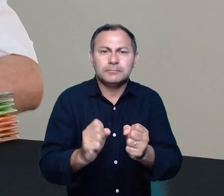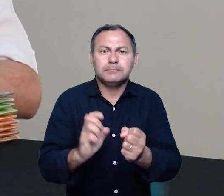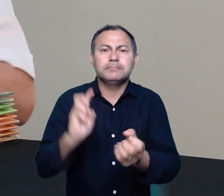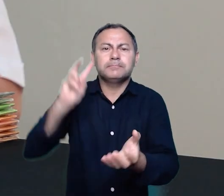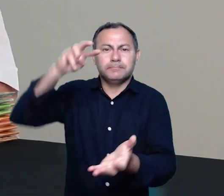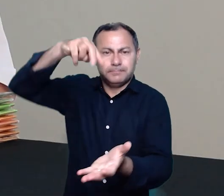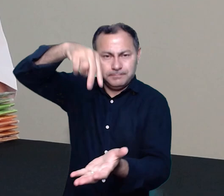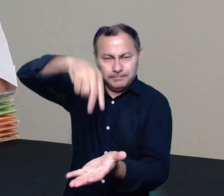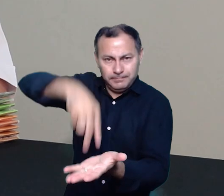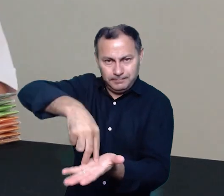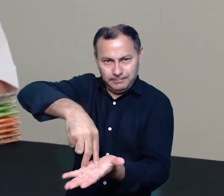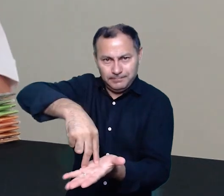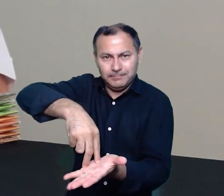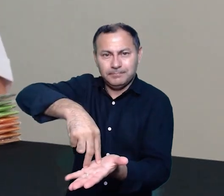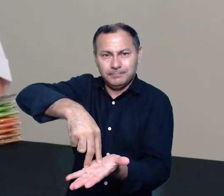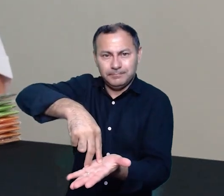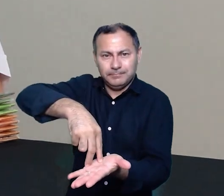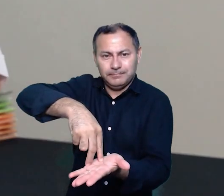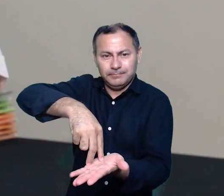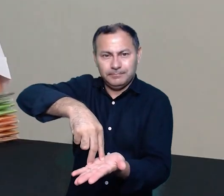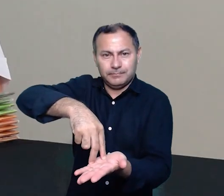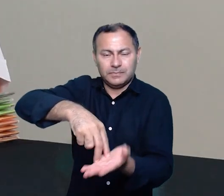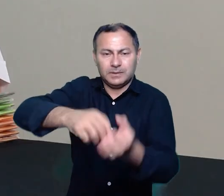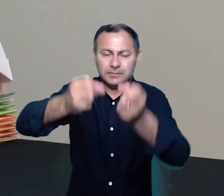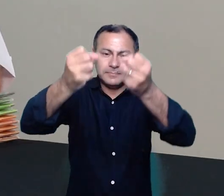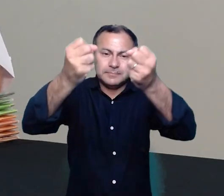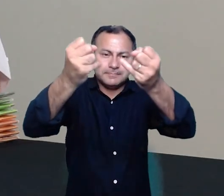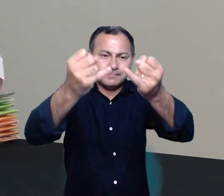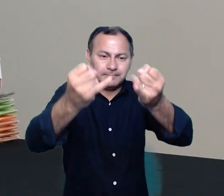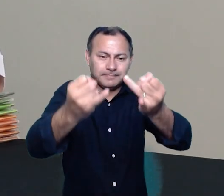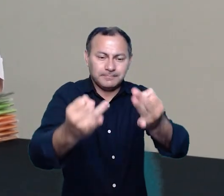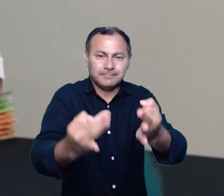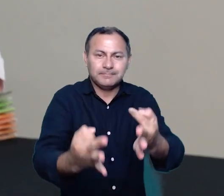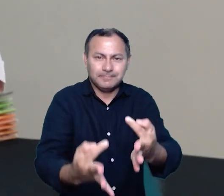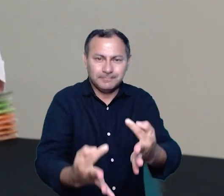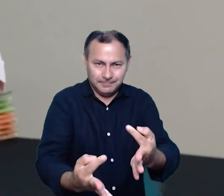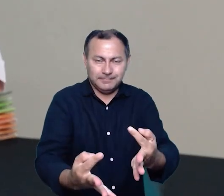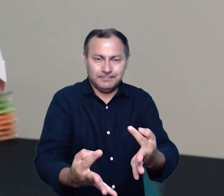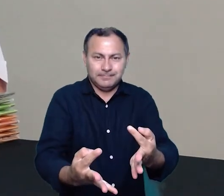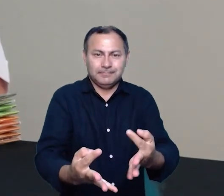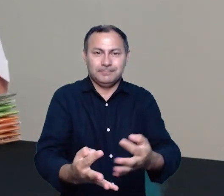poder participar da explicação